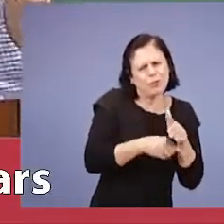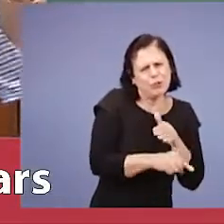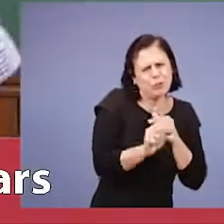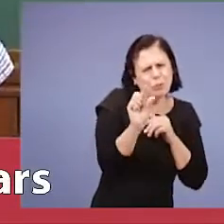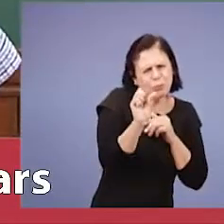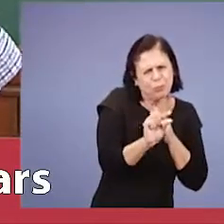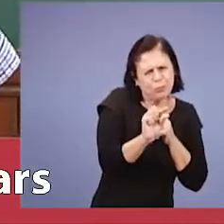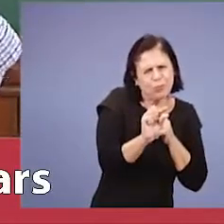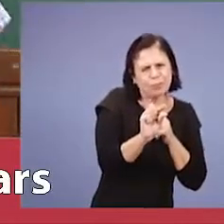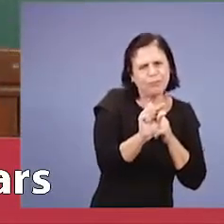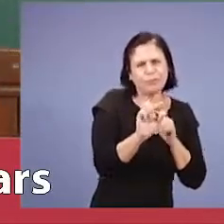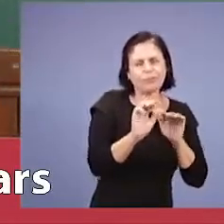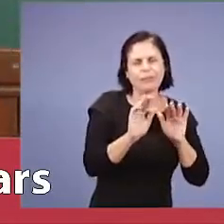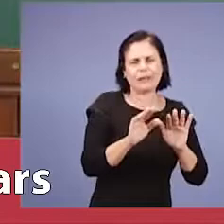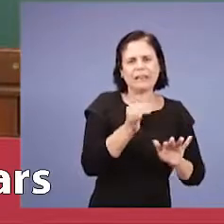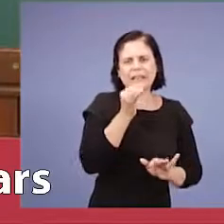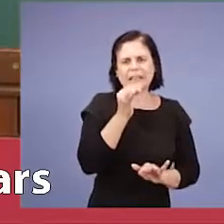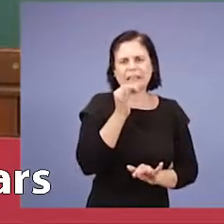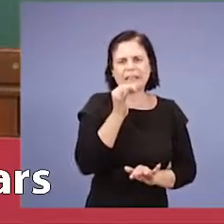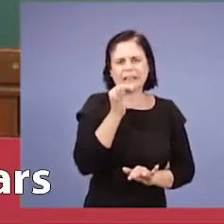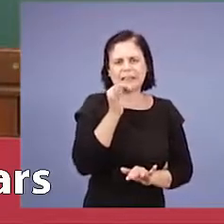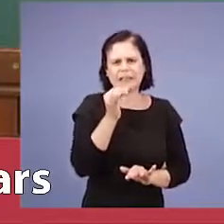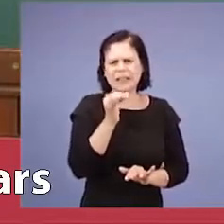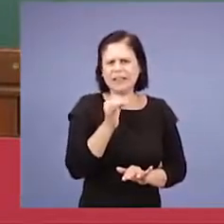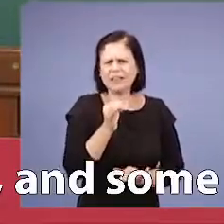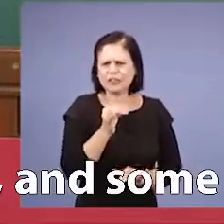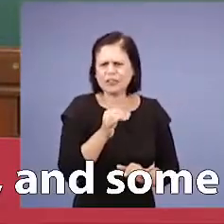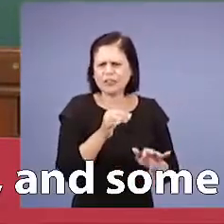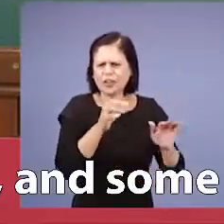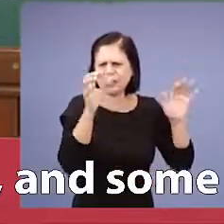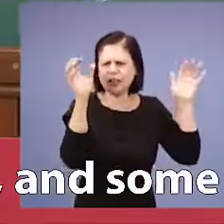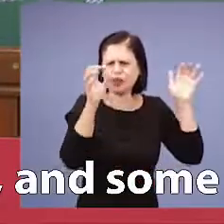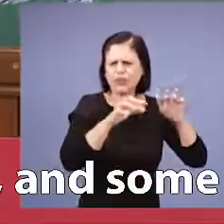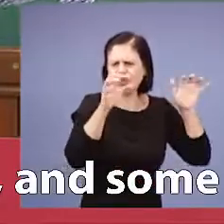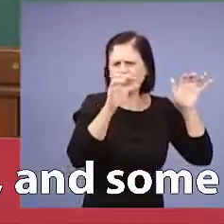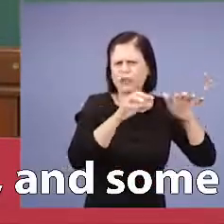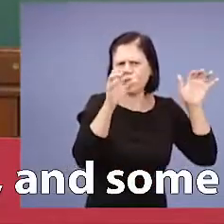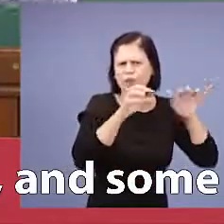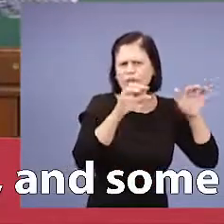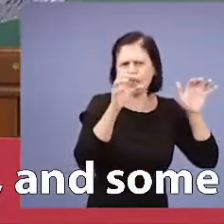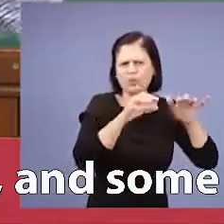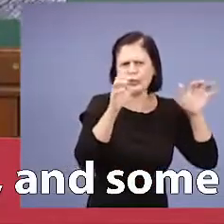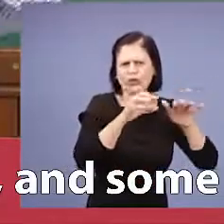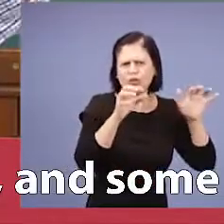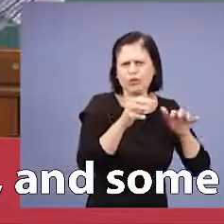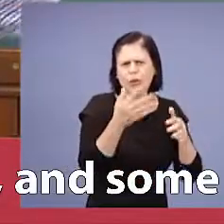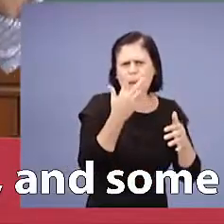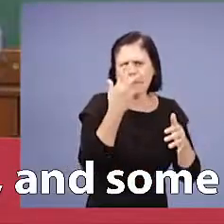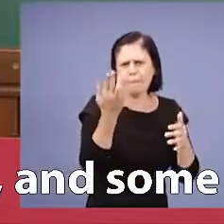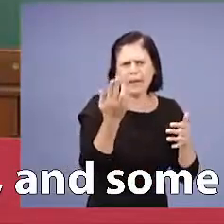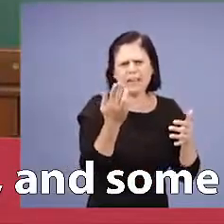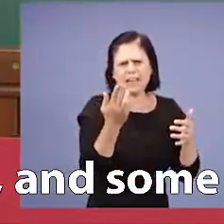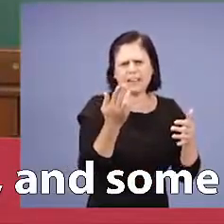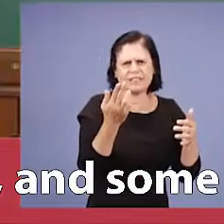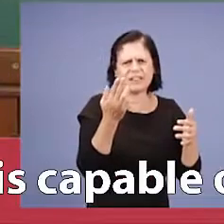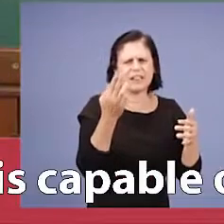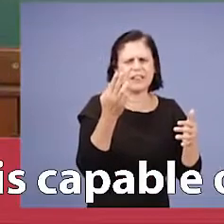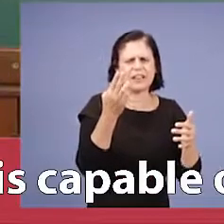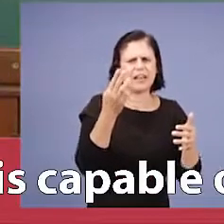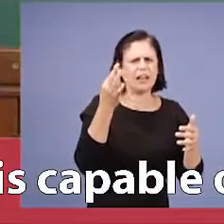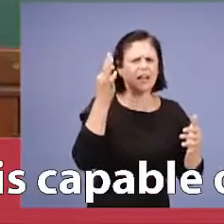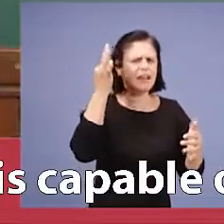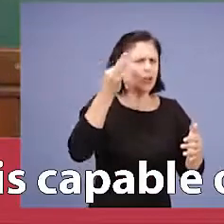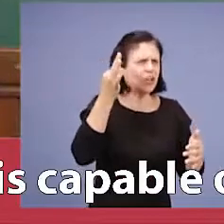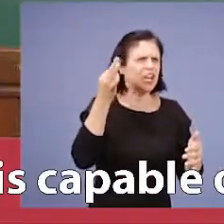que há uma chuva de quase as que caem freqüentemente no mundo sem parar e alguns